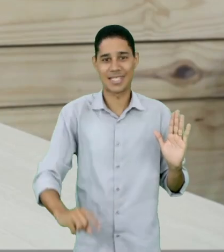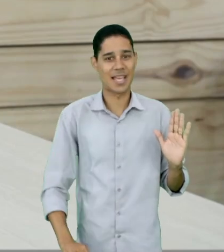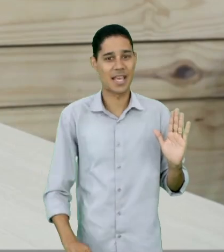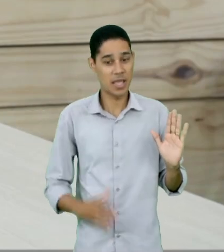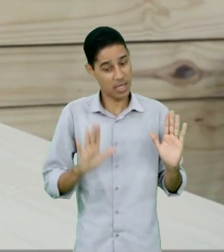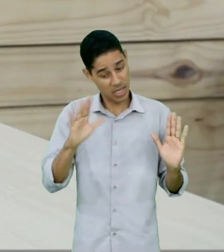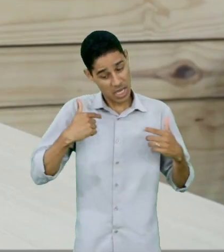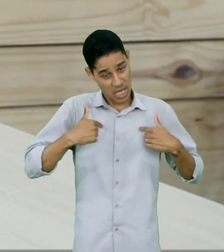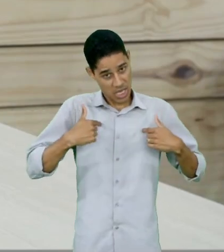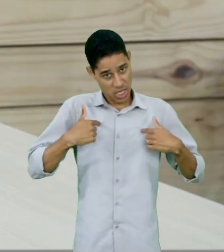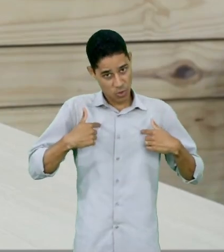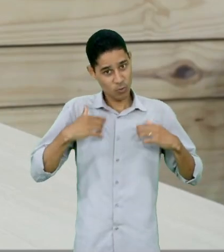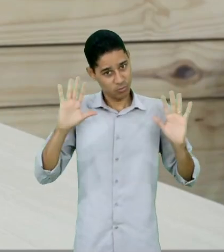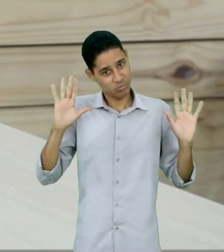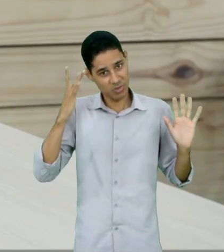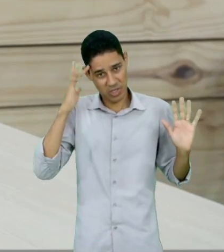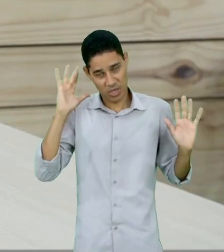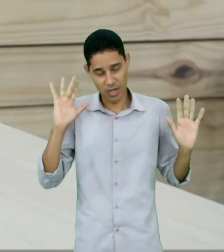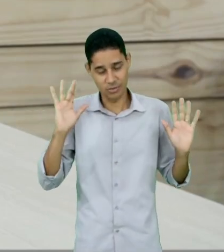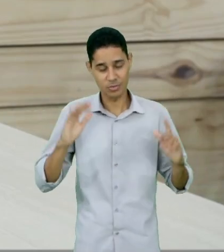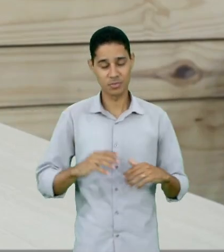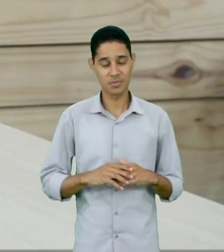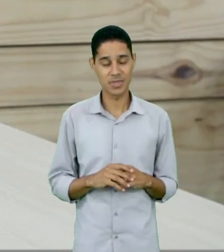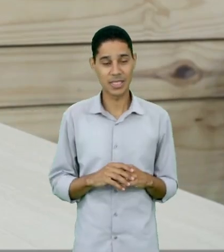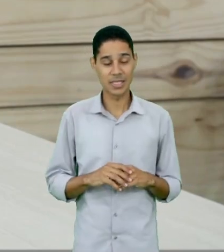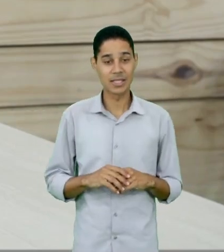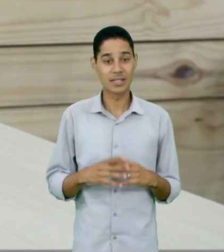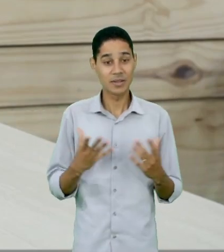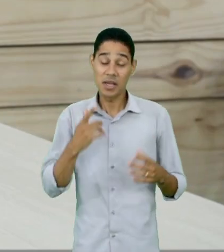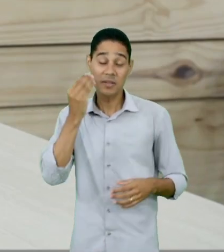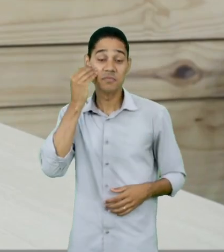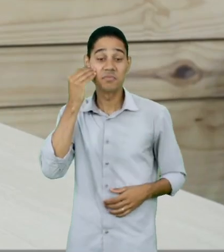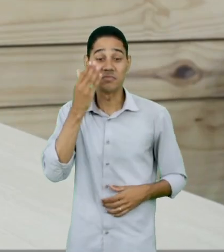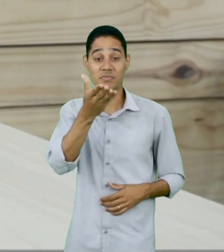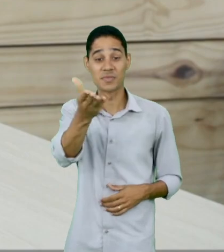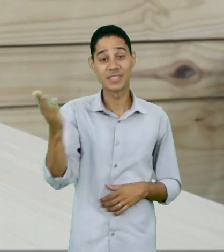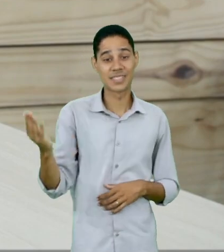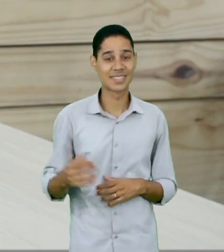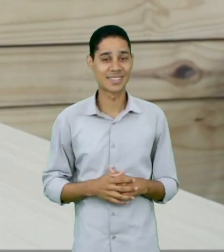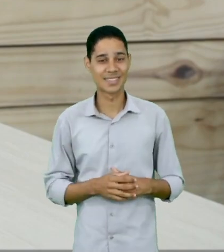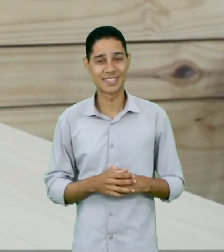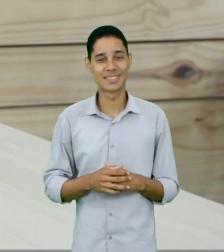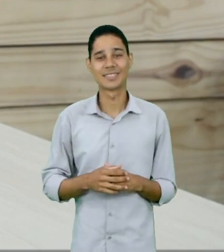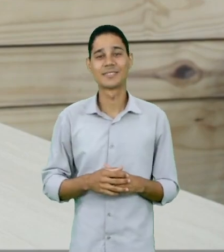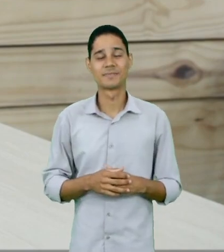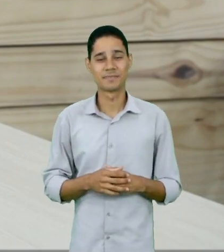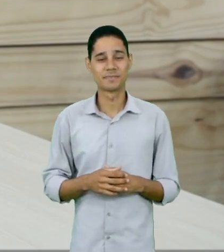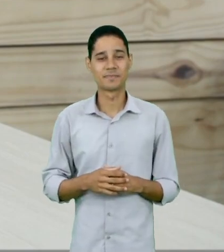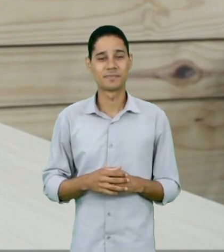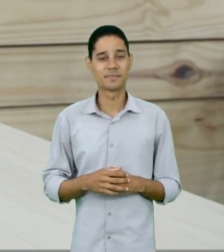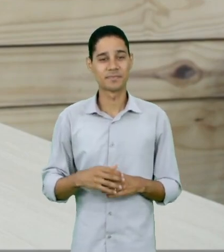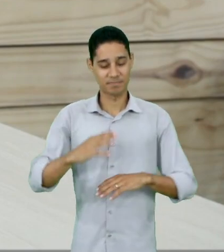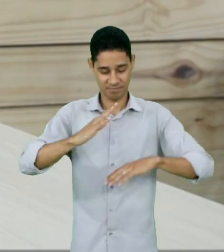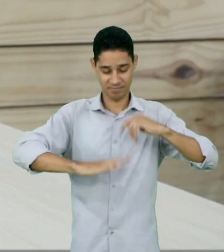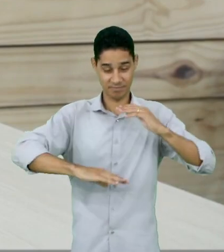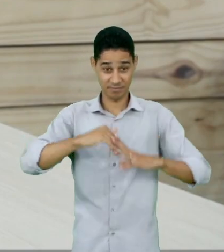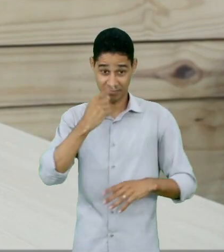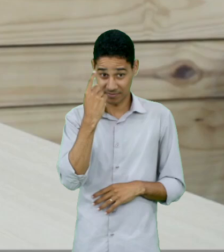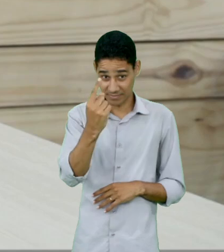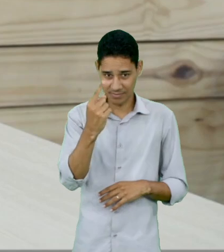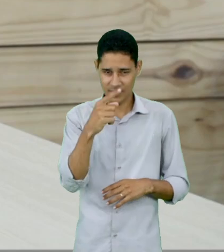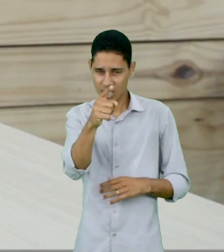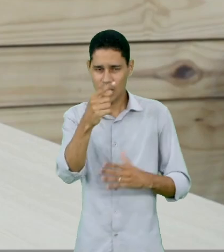assim. Então eu queria trazer esse desafio para vocês no fórum da Competência 1, para a gente debater um pouquinho sobre